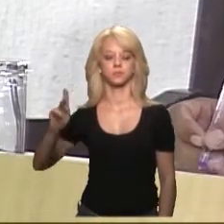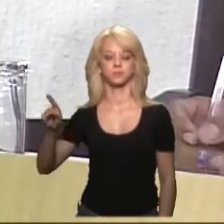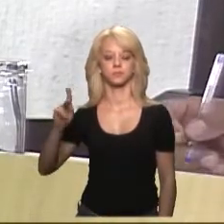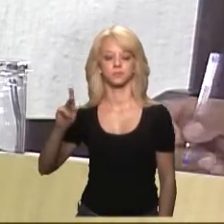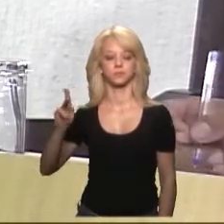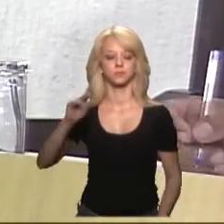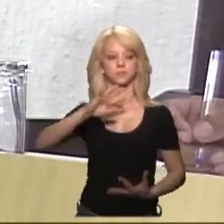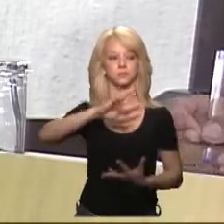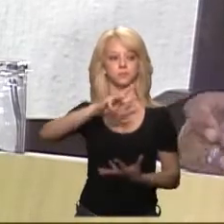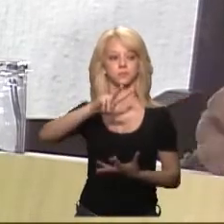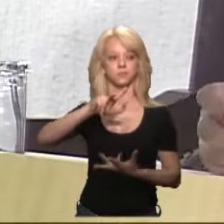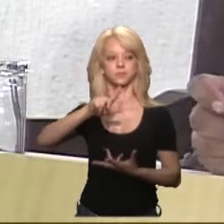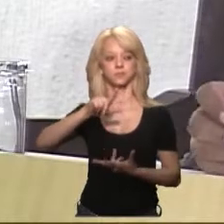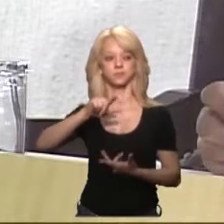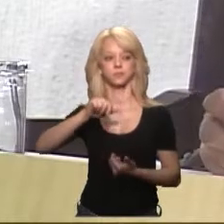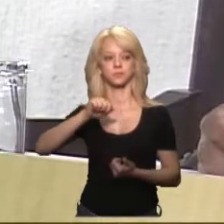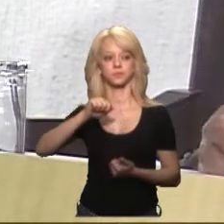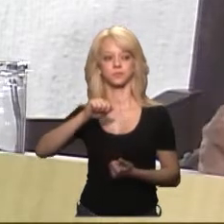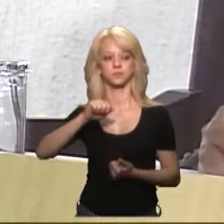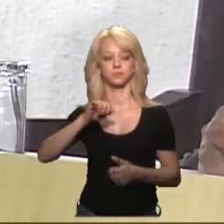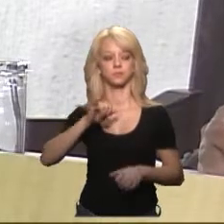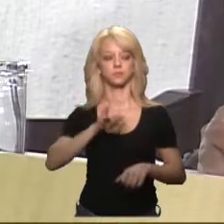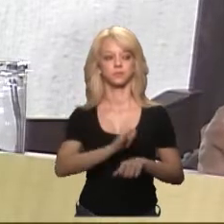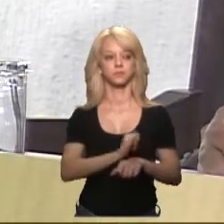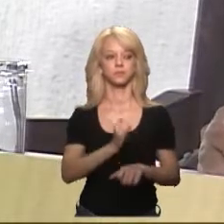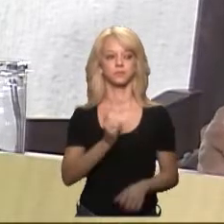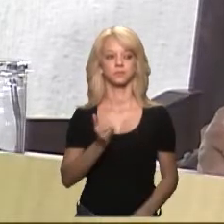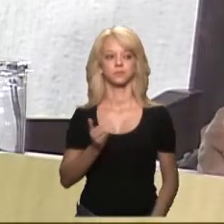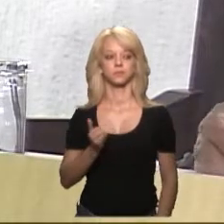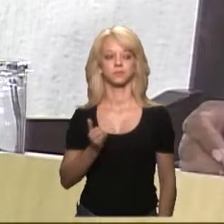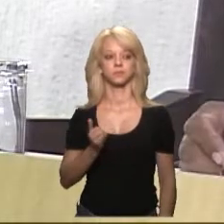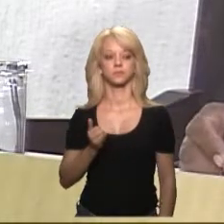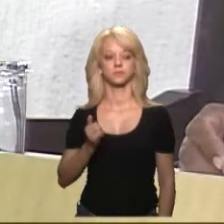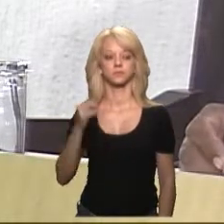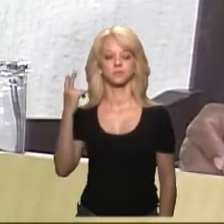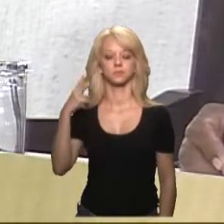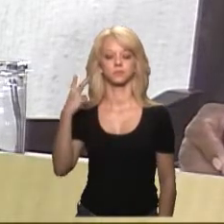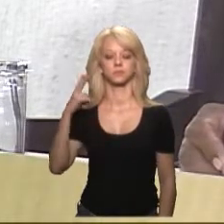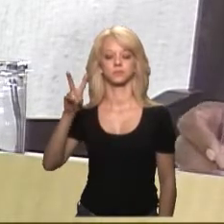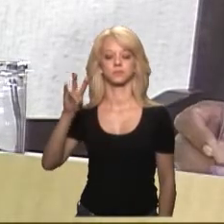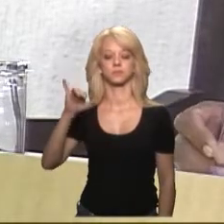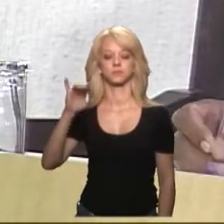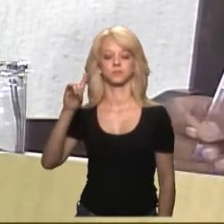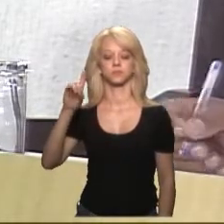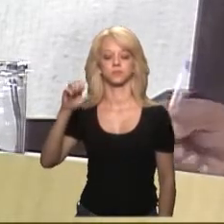Vereador Vidal. Por enquanto, ausente.